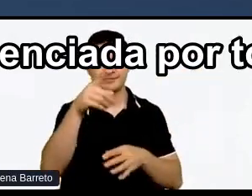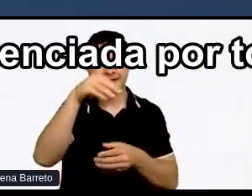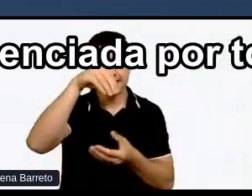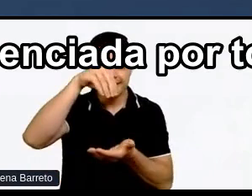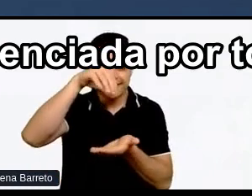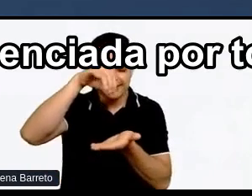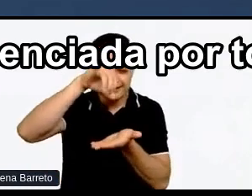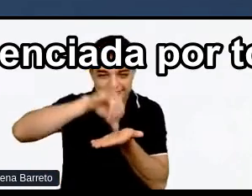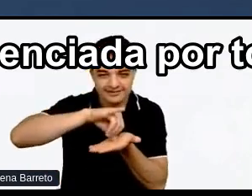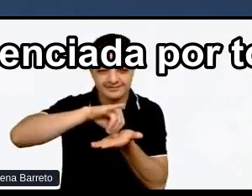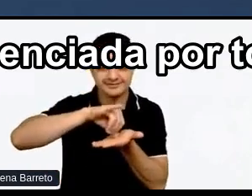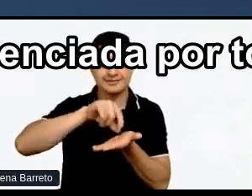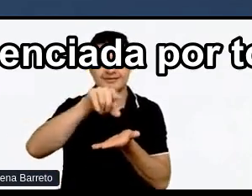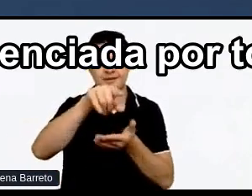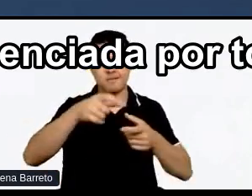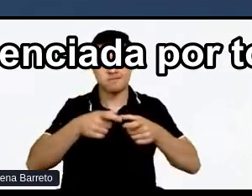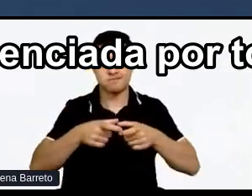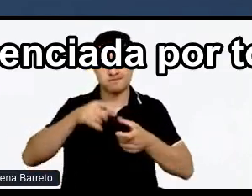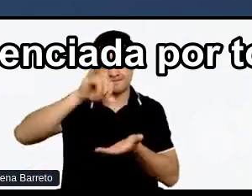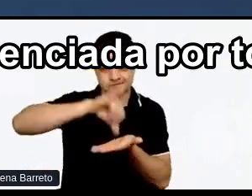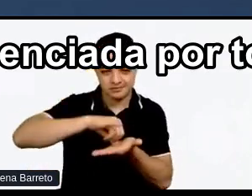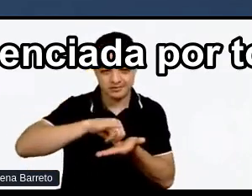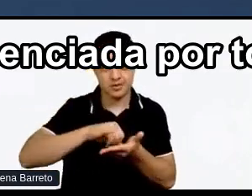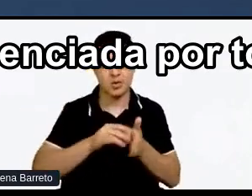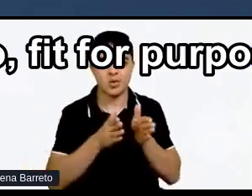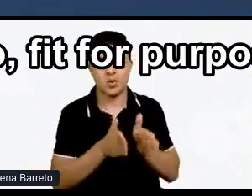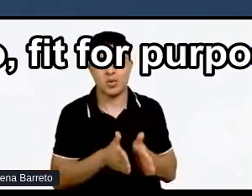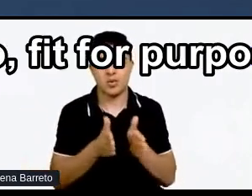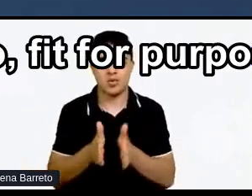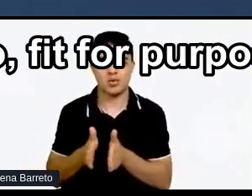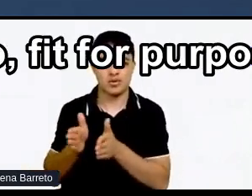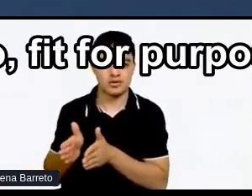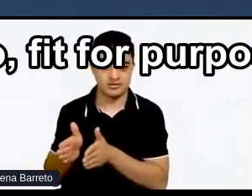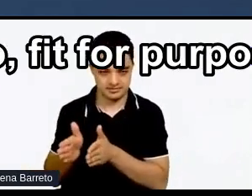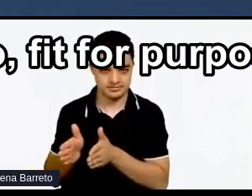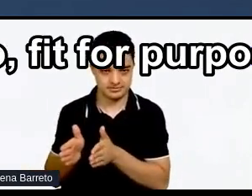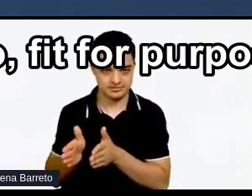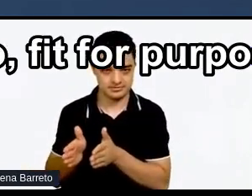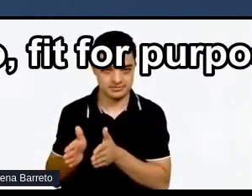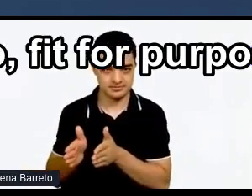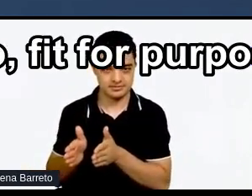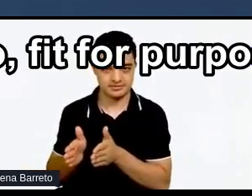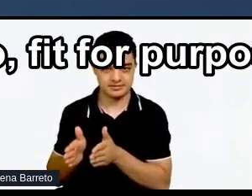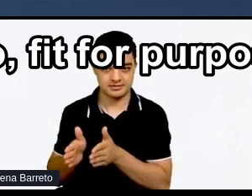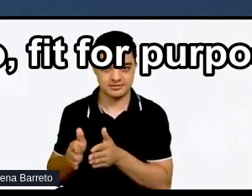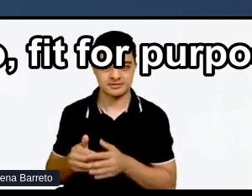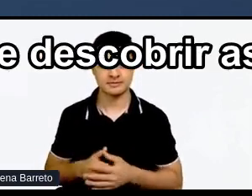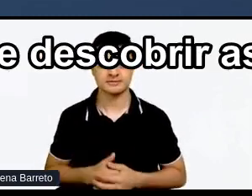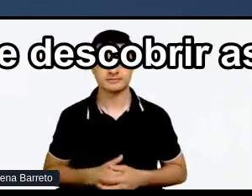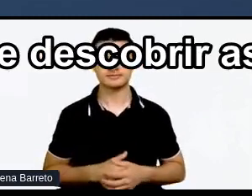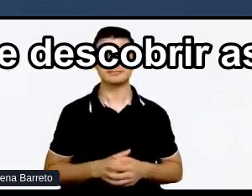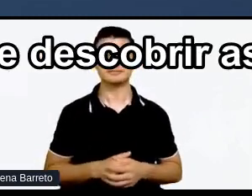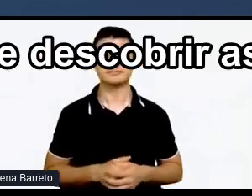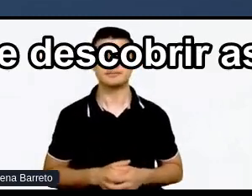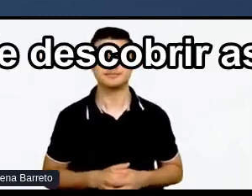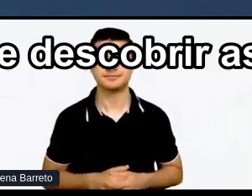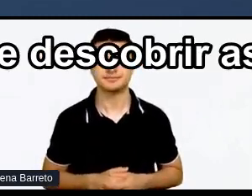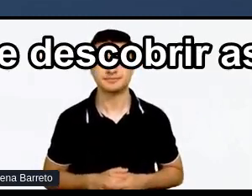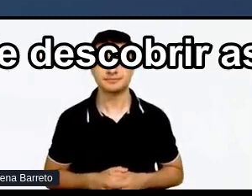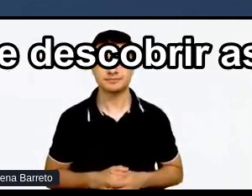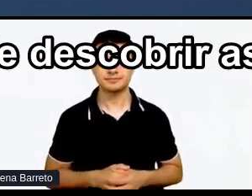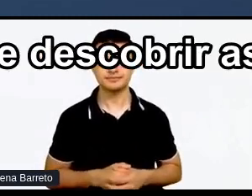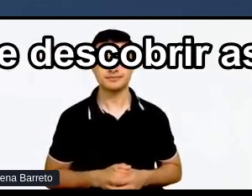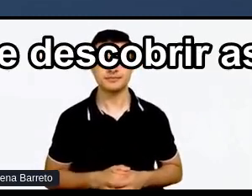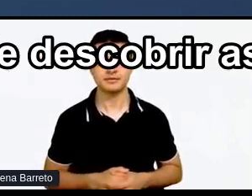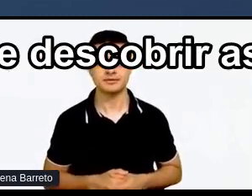essas outras, todos esses outros fatores, né? Então, Fit for Purpose, nós falamos que permite